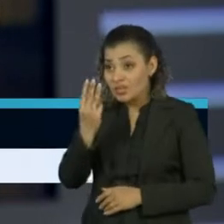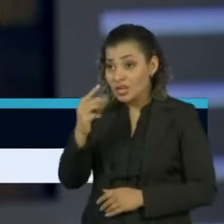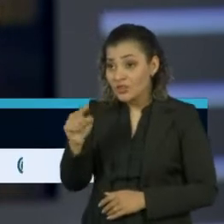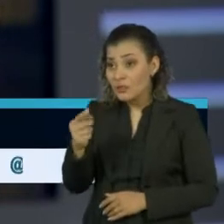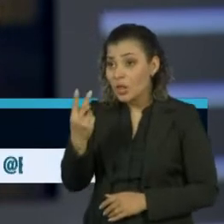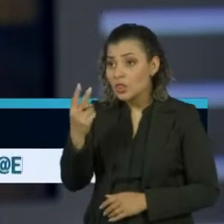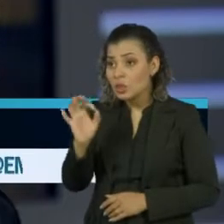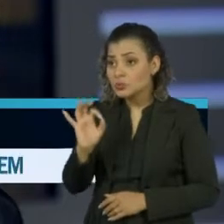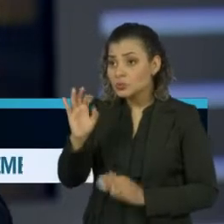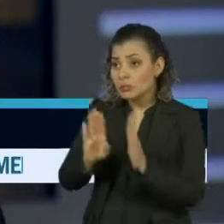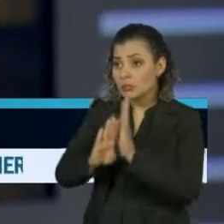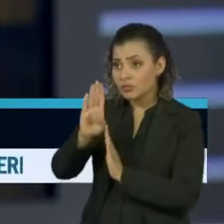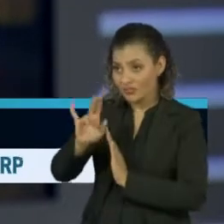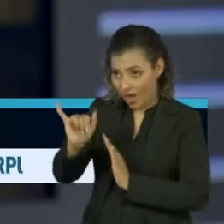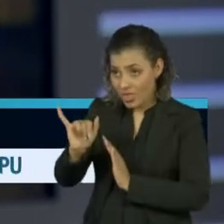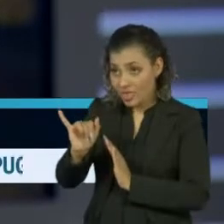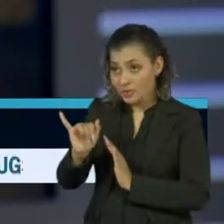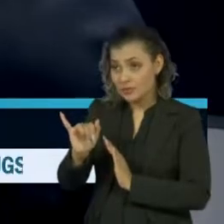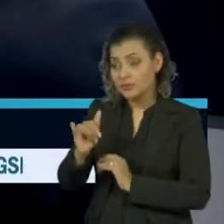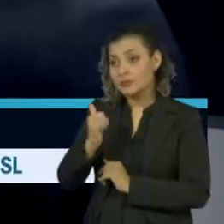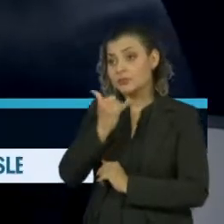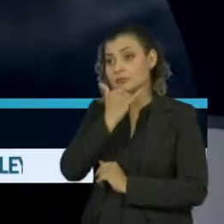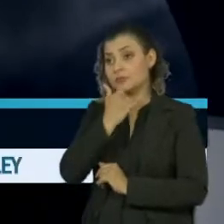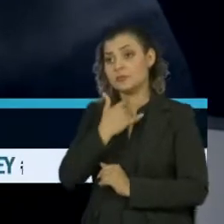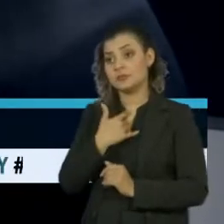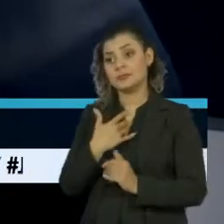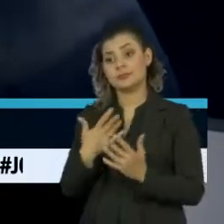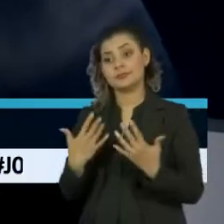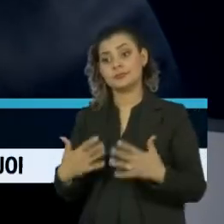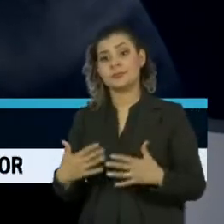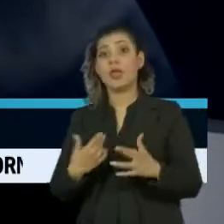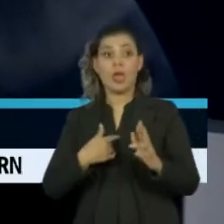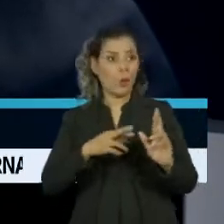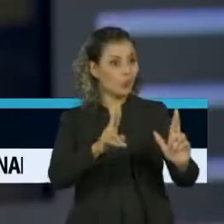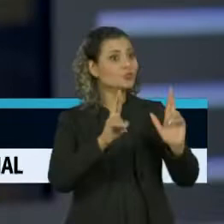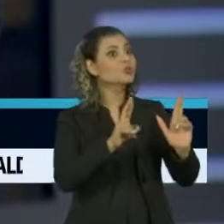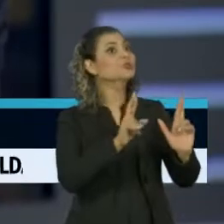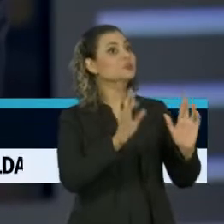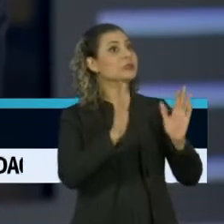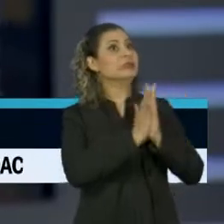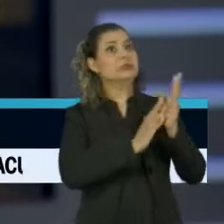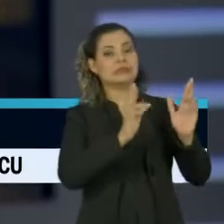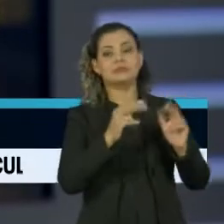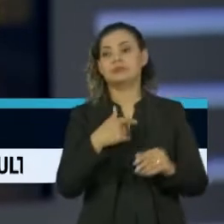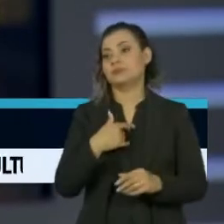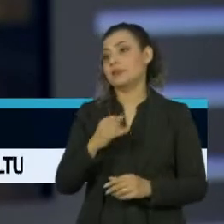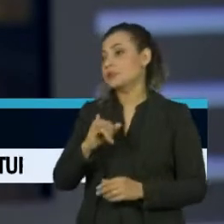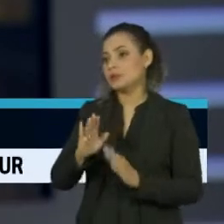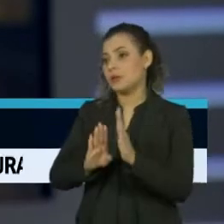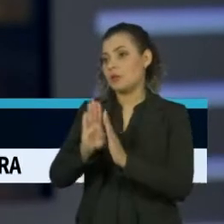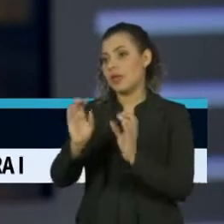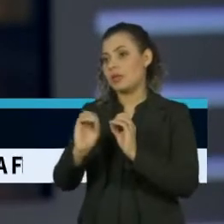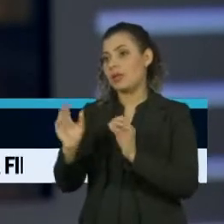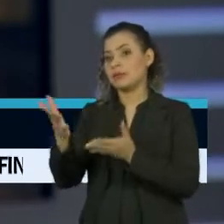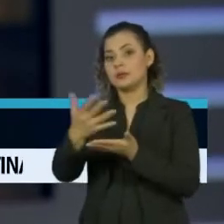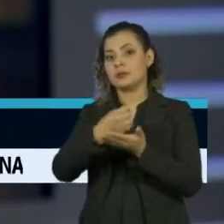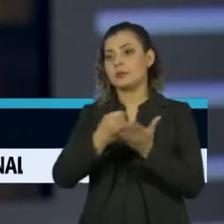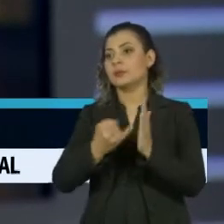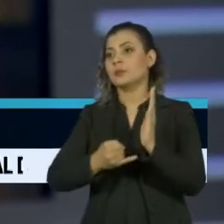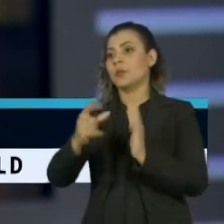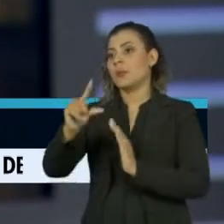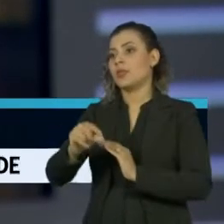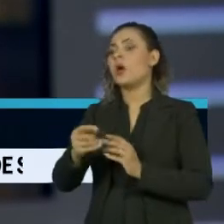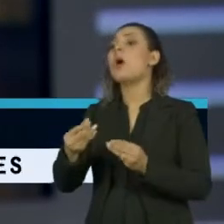3,2 o ano que vem eu tenho um pouco até mesão lista já é o de mesa porque senão crescer arrecadação é melhor ainda então realmente a